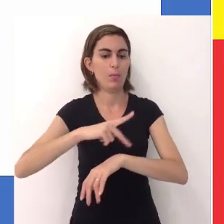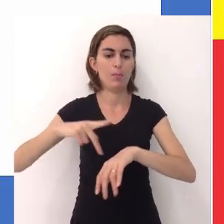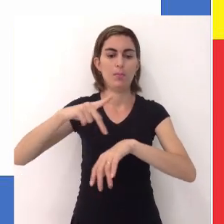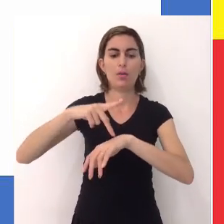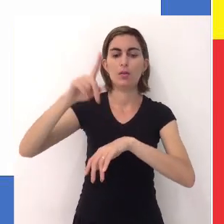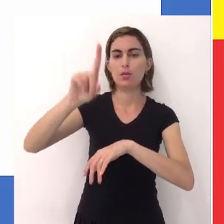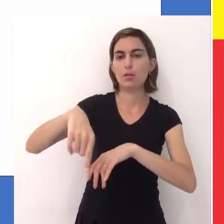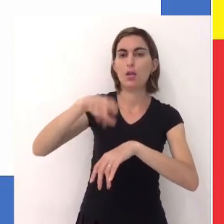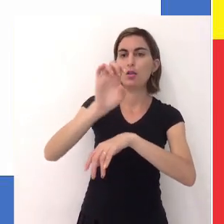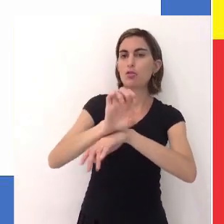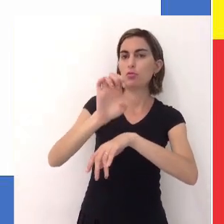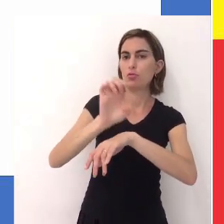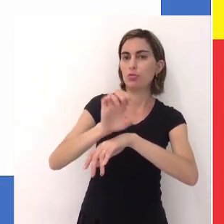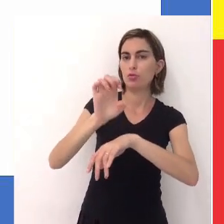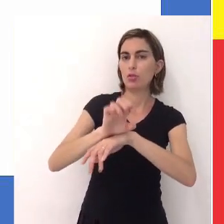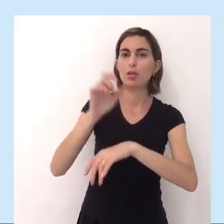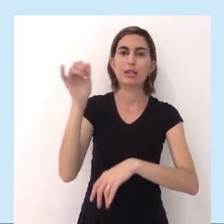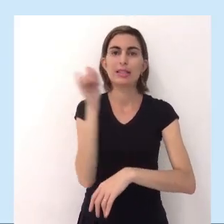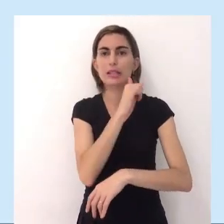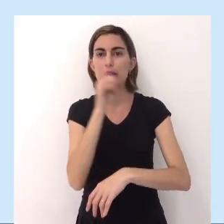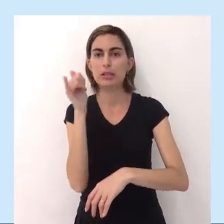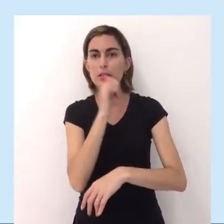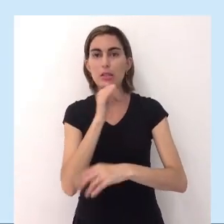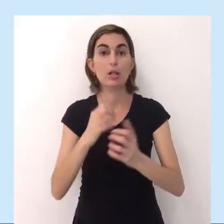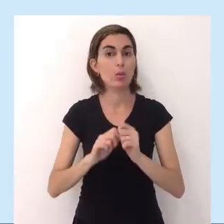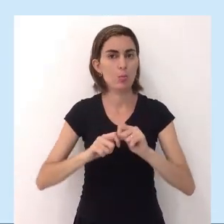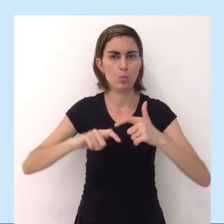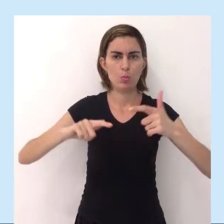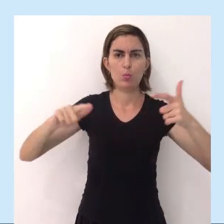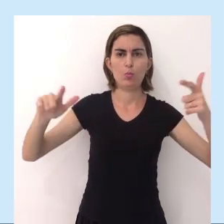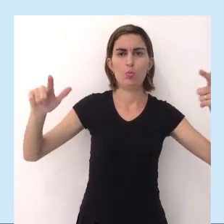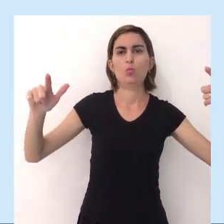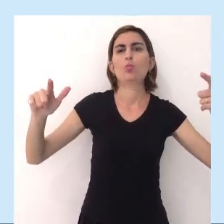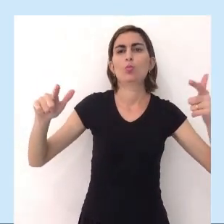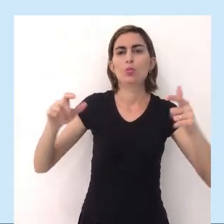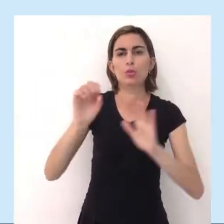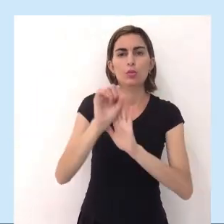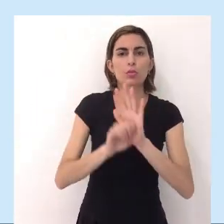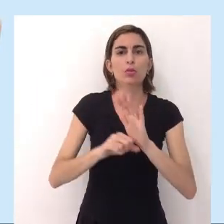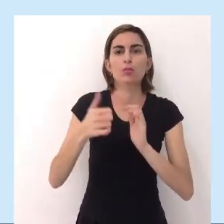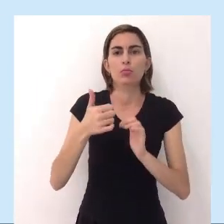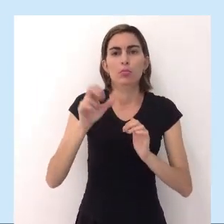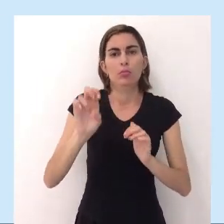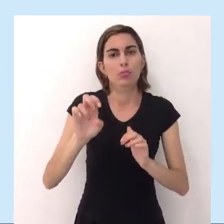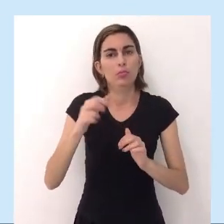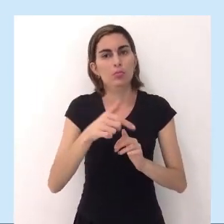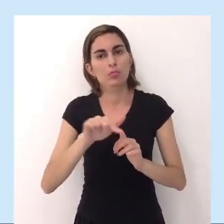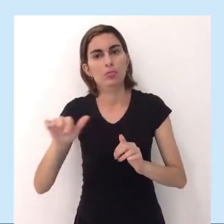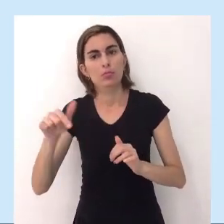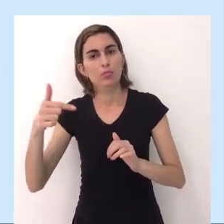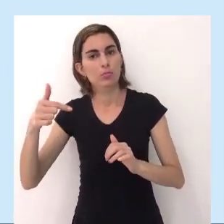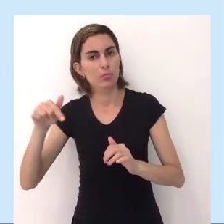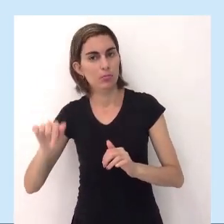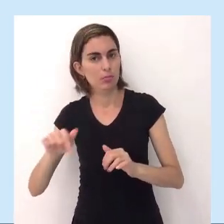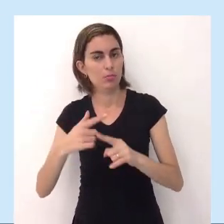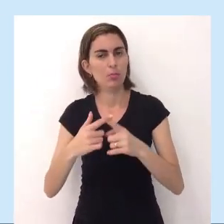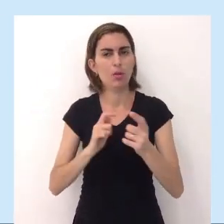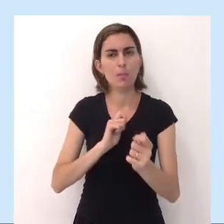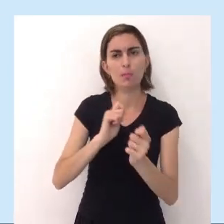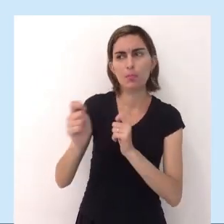é um estado, tá? Na Itália, mas que teve grandes destaques entre os séculos XV e XVII, tá?